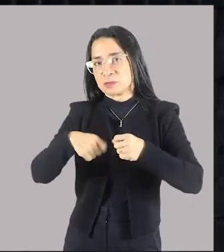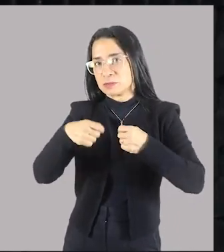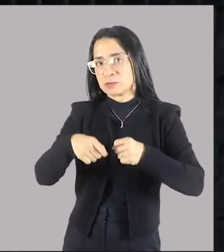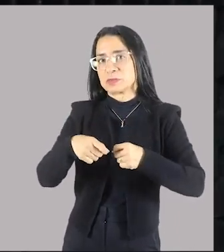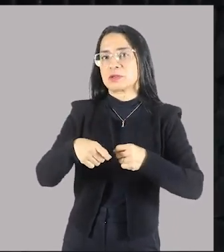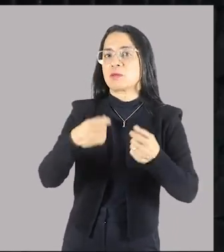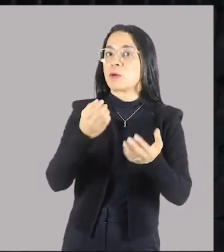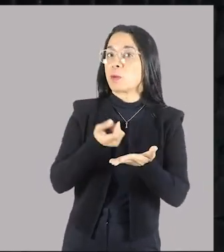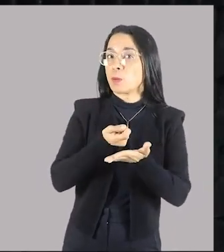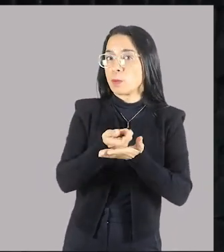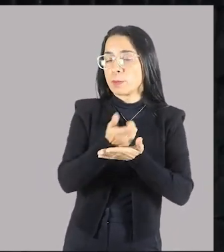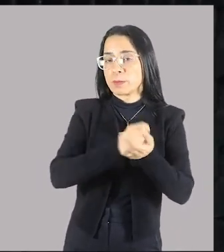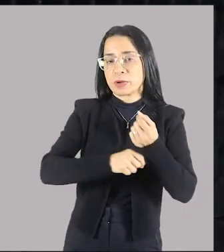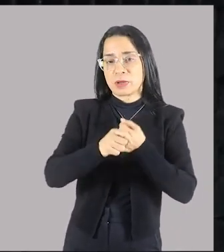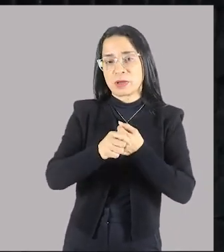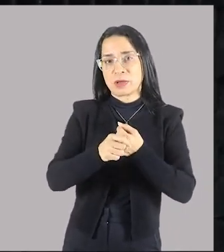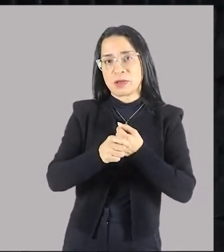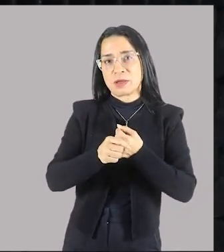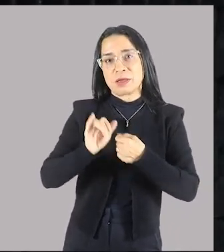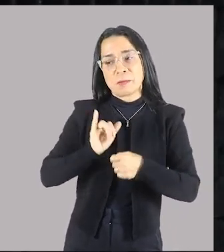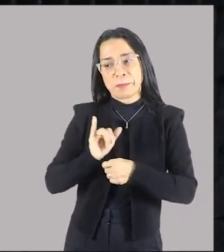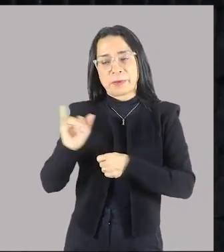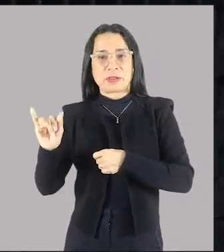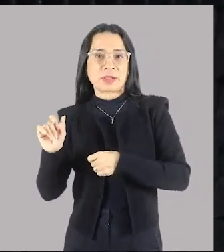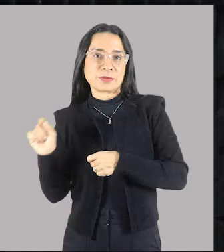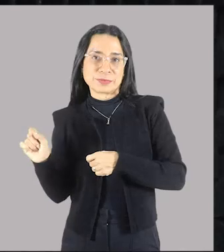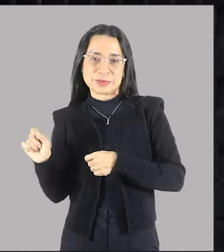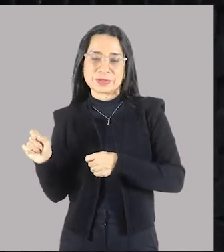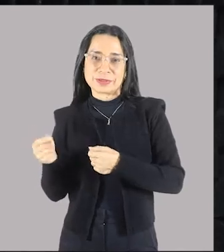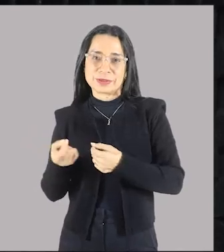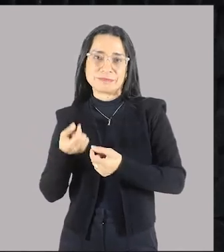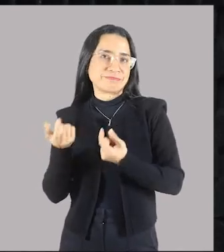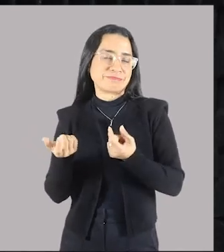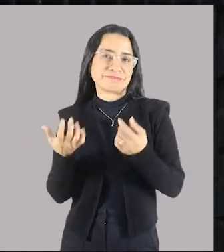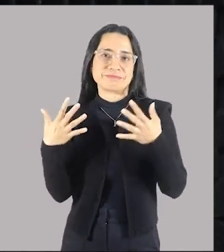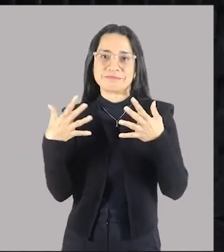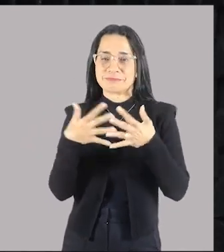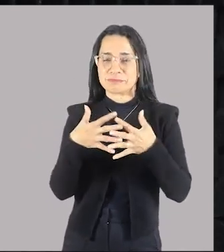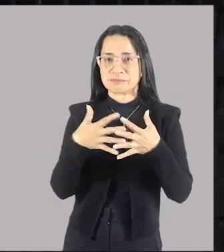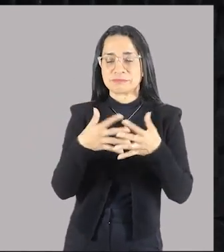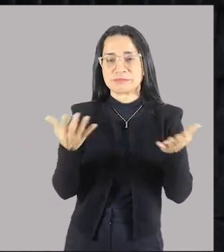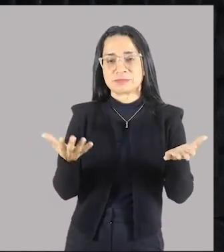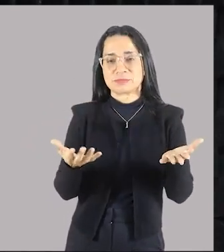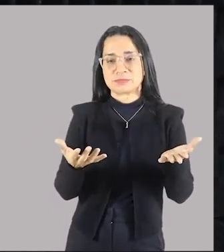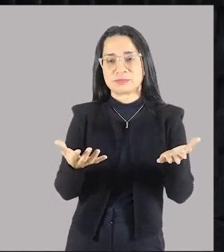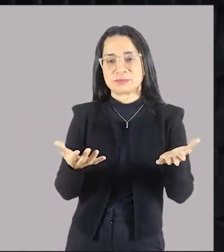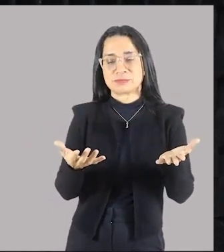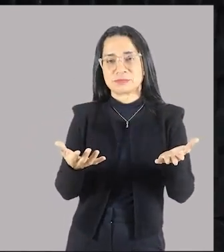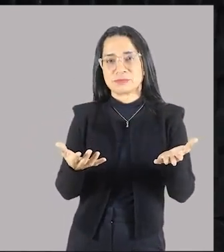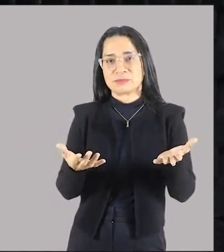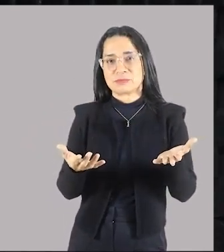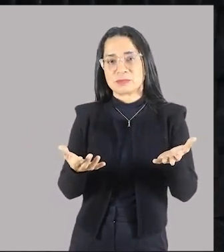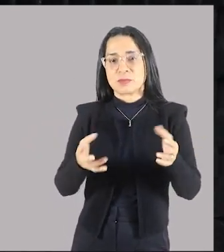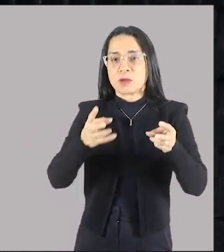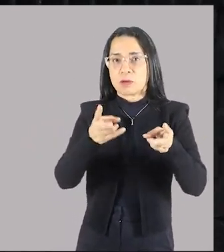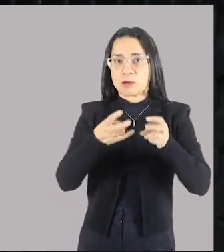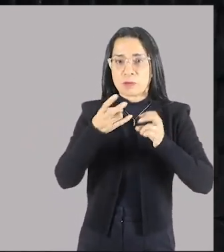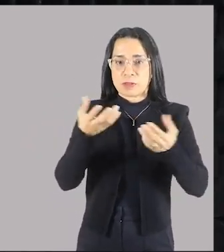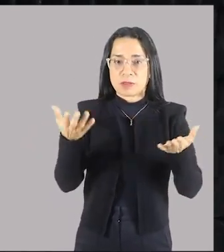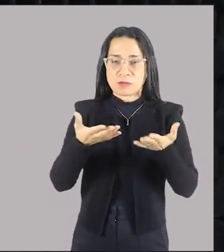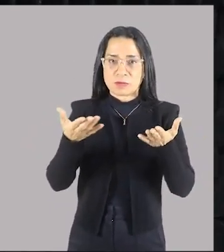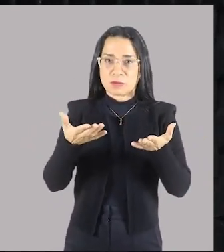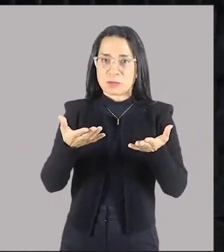pequeno, seria complicado, porque eu não teria nem mais acesso. Então, o que a gente observa, ou ocorreram algumas denúncias,